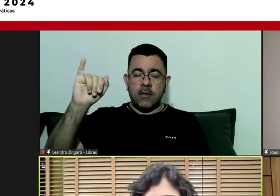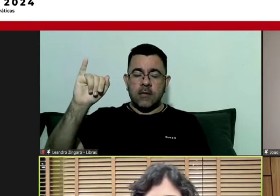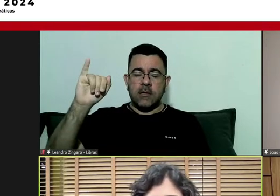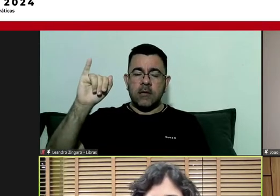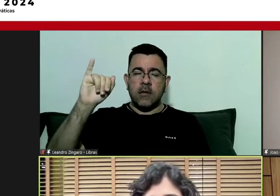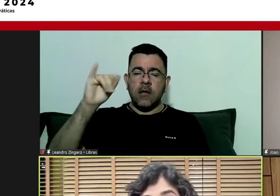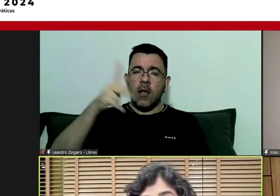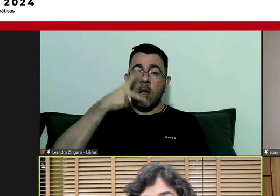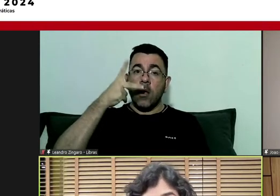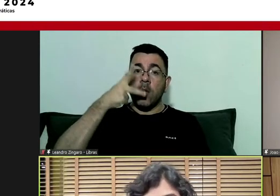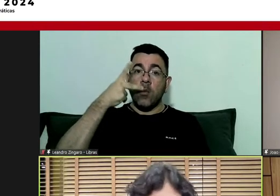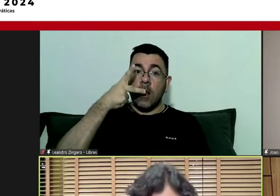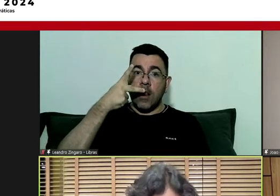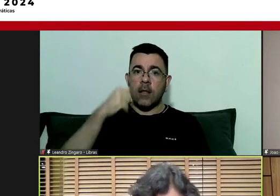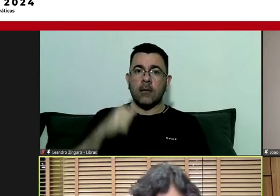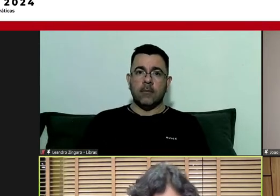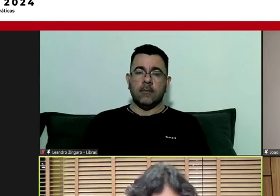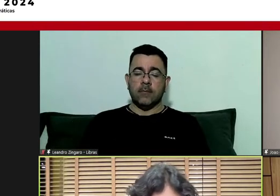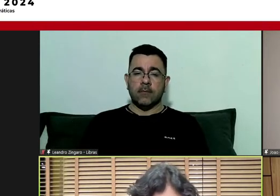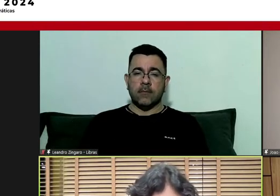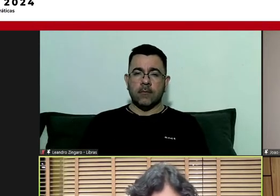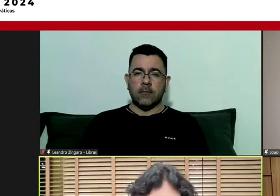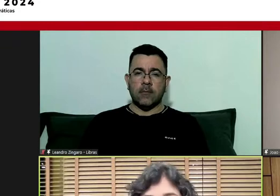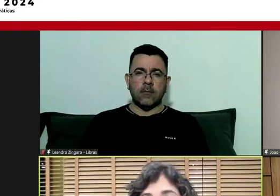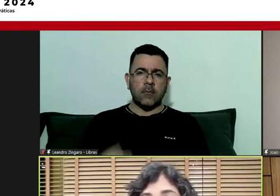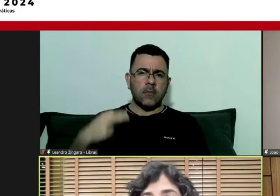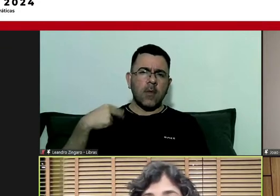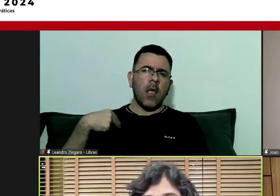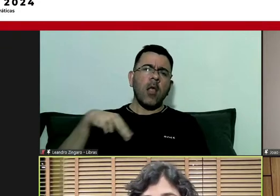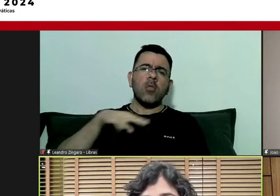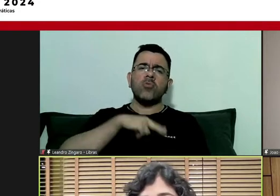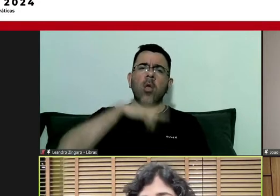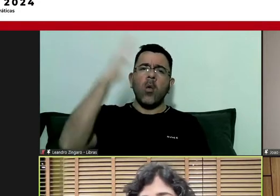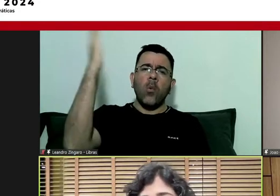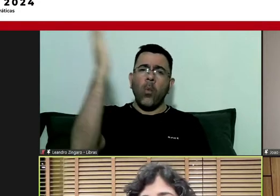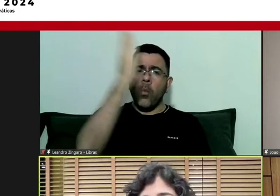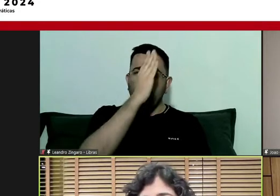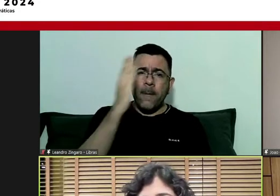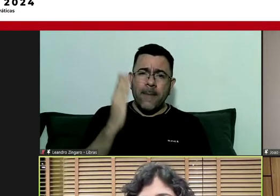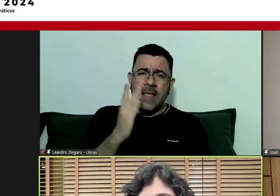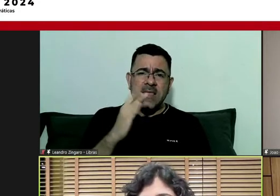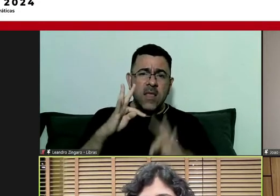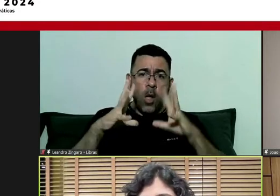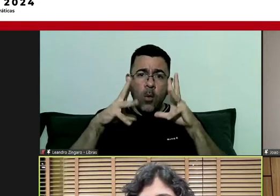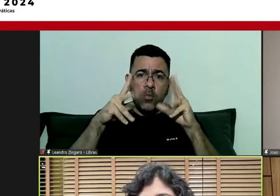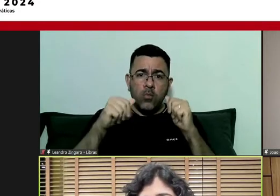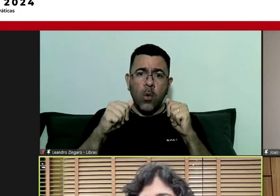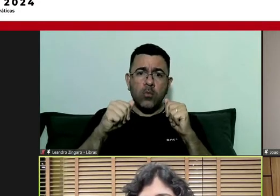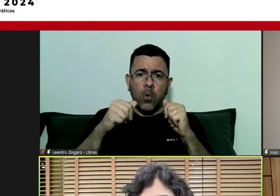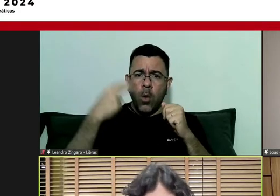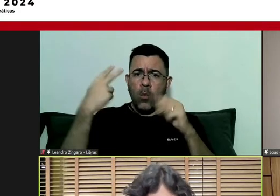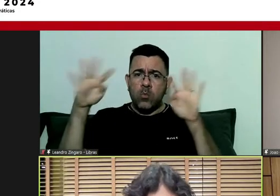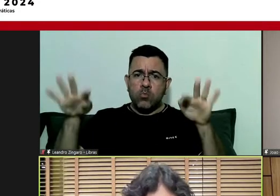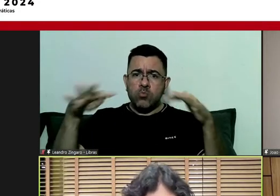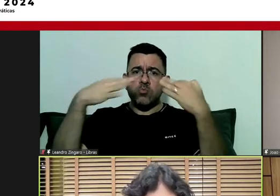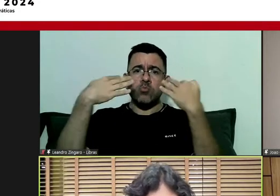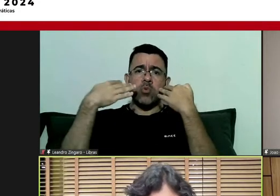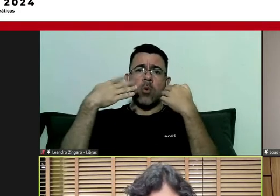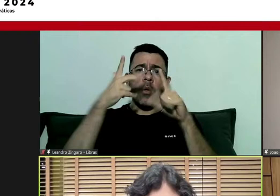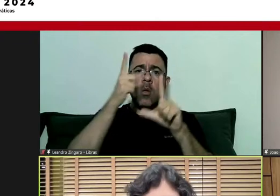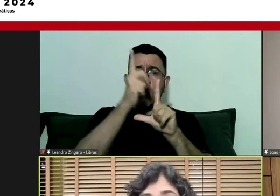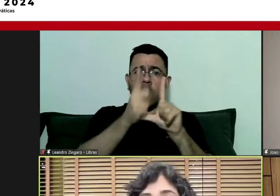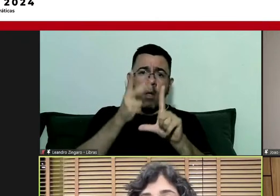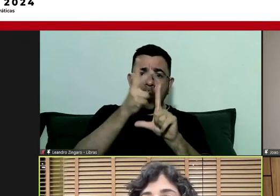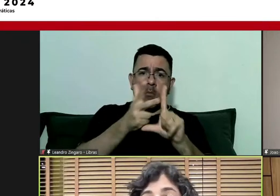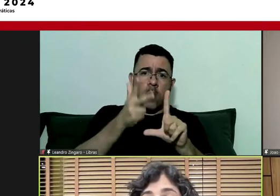eh falar sobre a gente tem gente aí do Brasil inteiro que tá assistindo essa Live e que